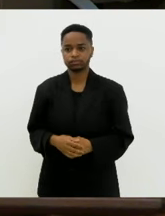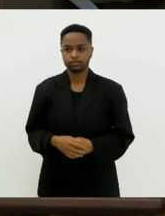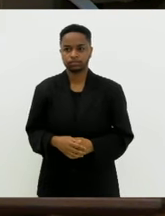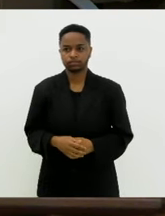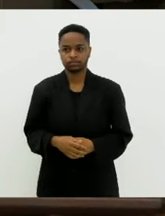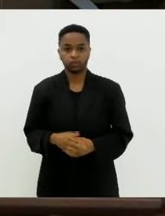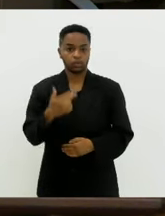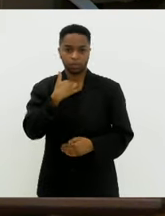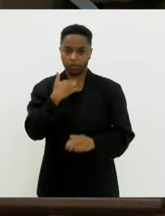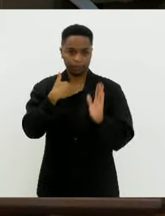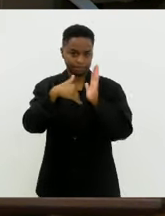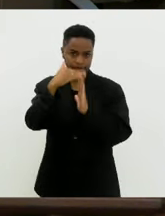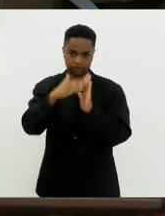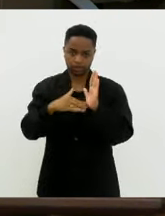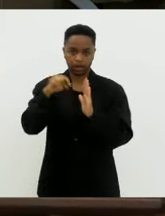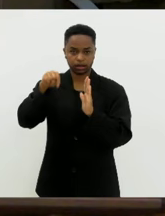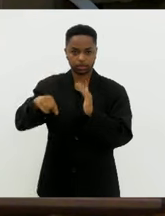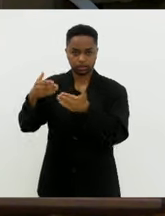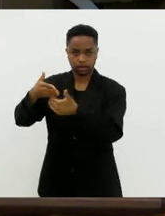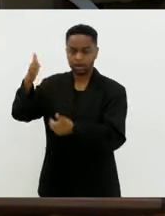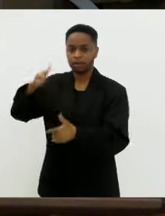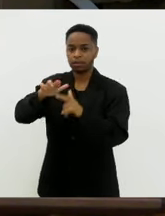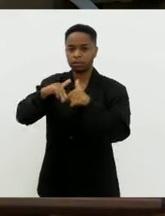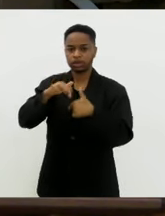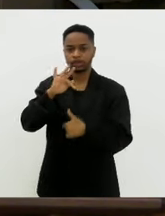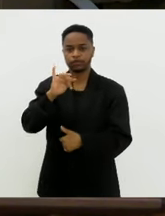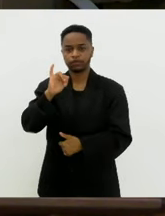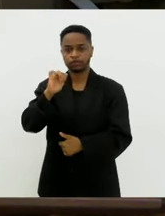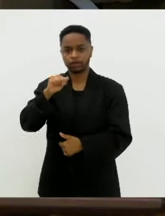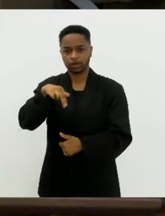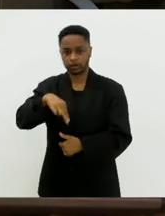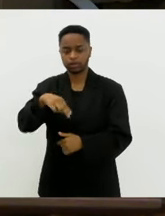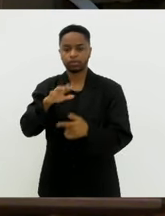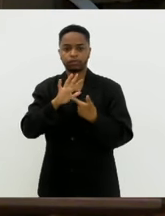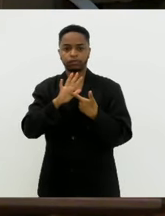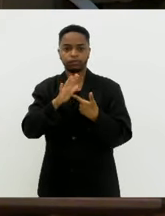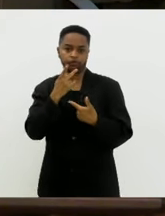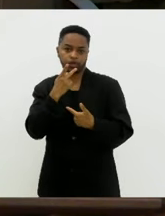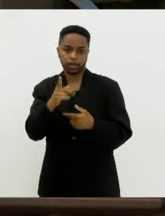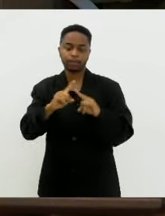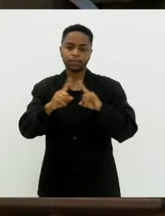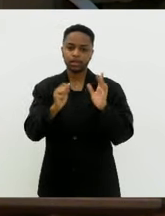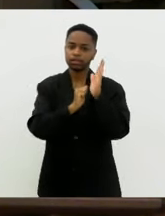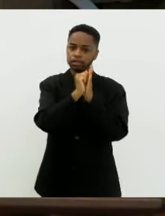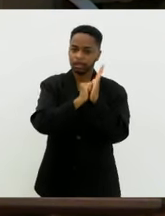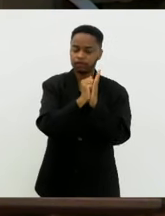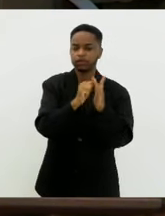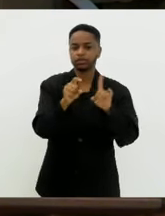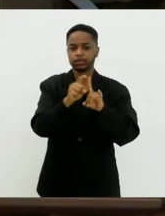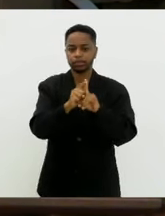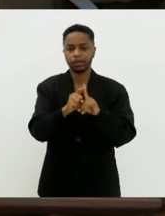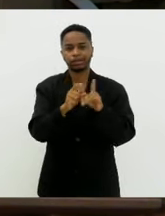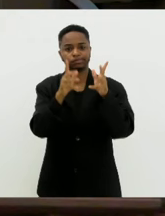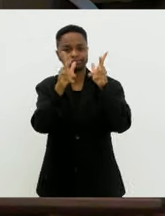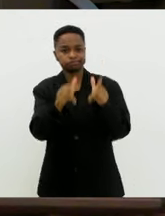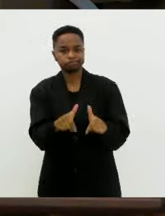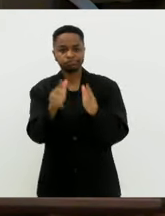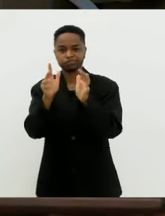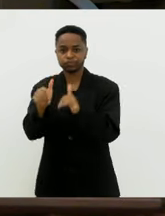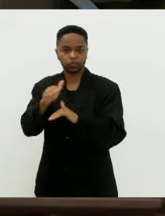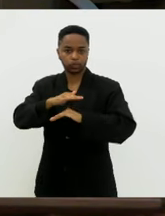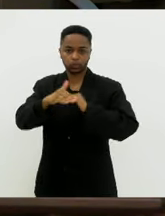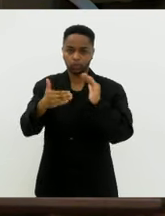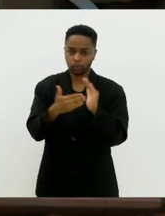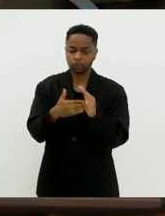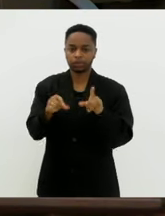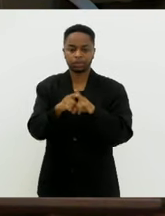ser pintadas por uma instrução do IPHAN, mas devidamente lavadas e enceradas desde o carpete, desde a questão do som, do